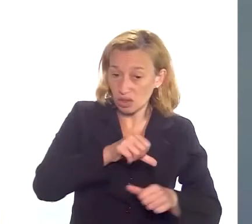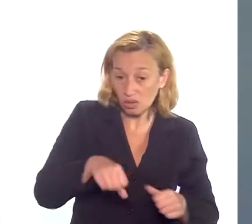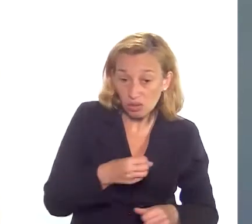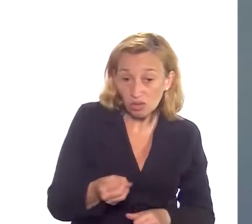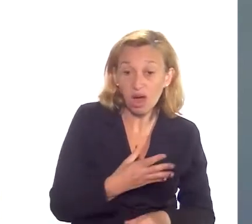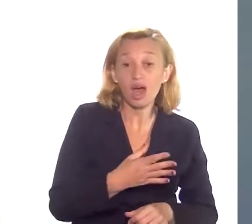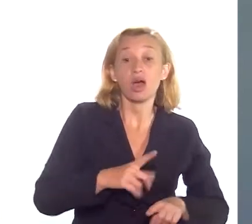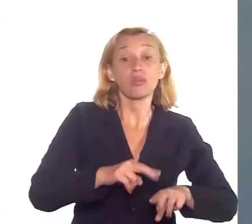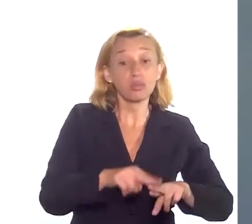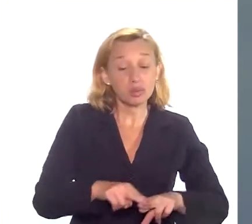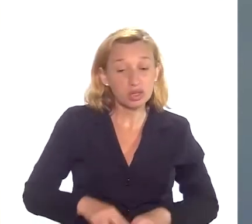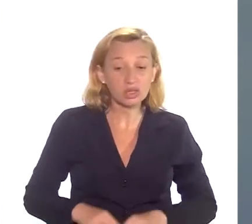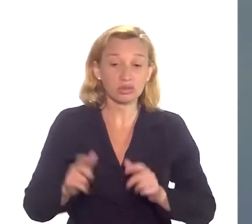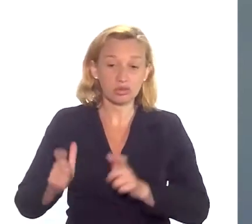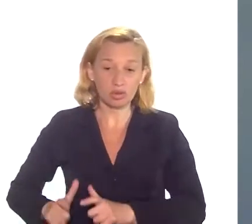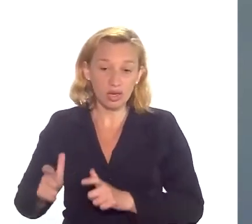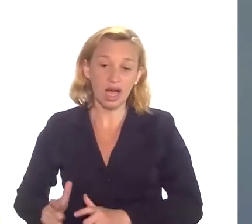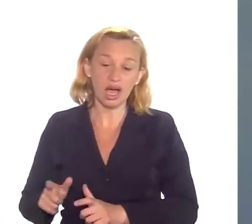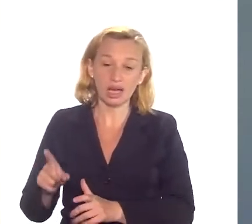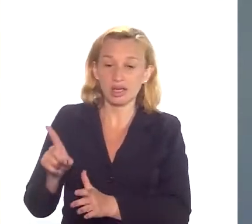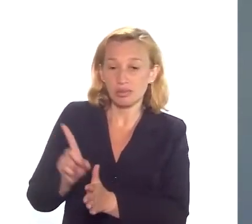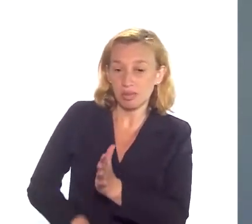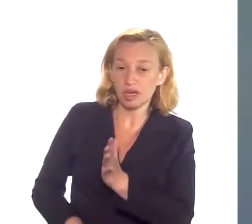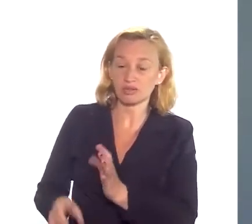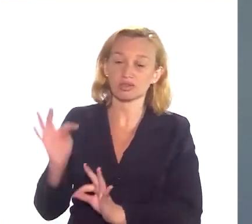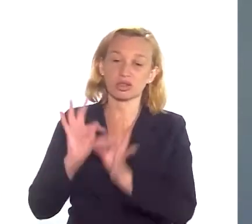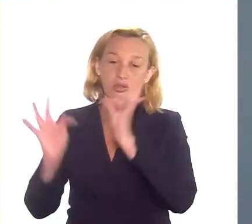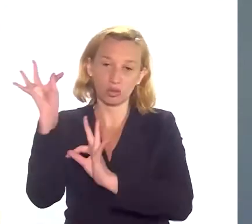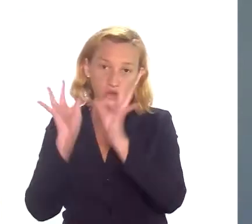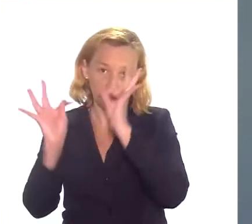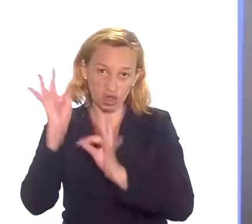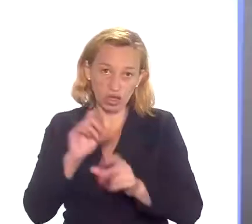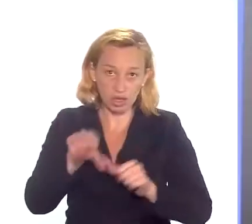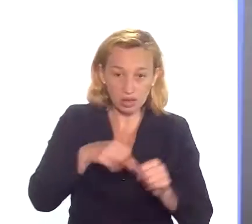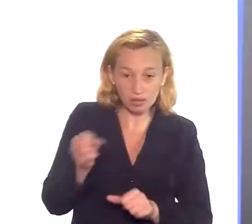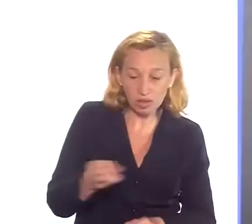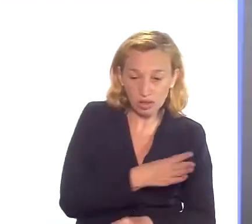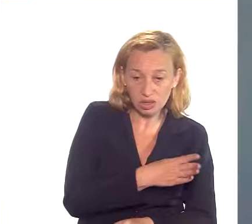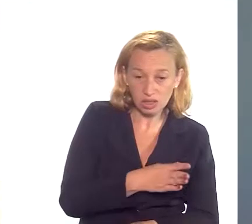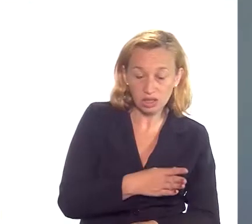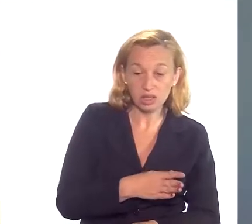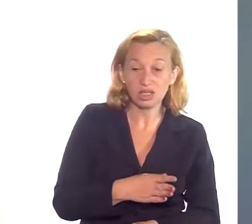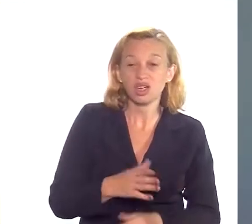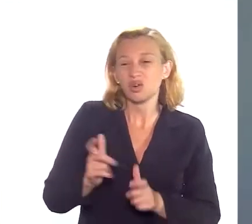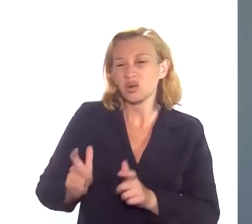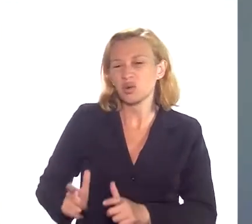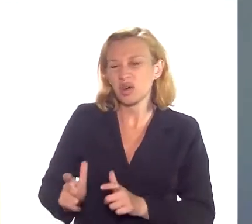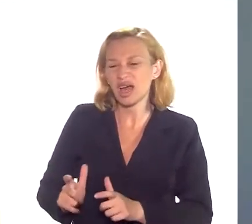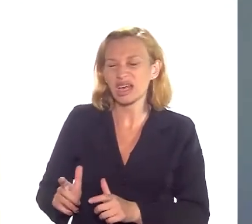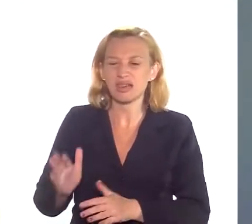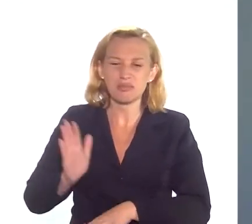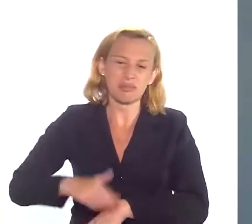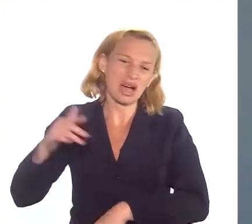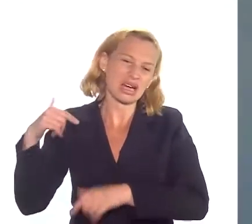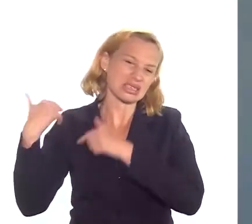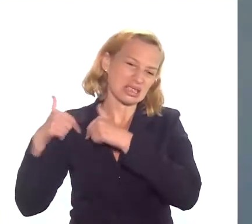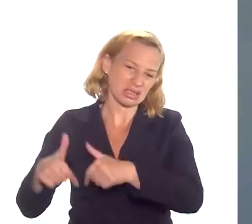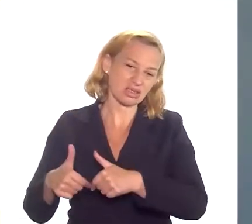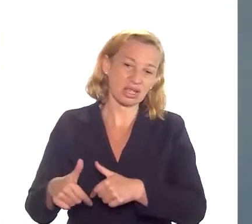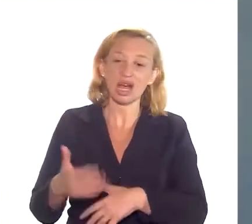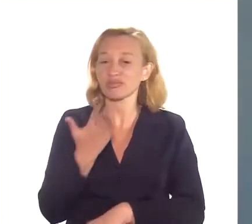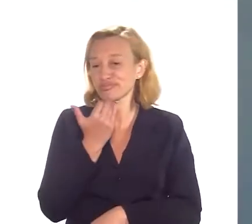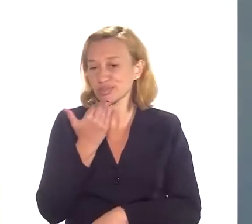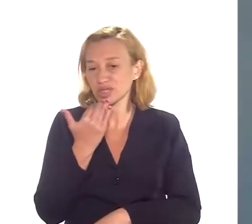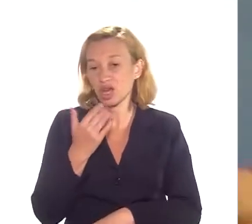de inovar, e, portanto, eles estão em setores menos intensivos em tecnologias e inovação e acabam ficando em setores